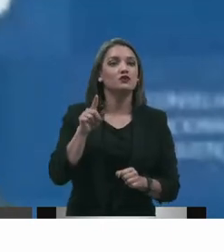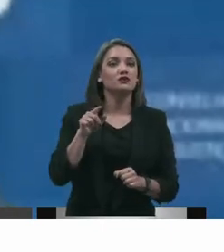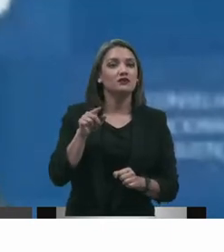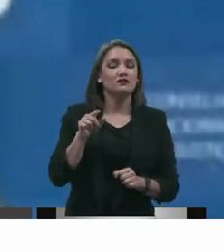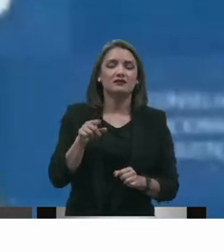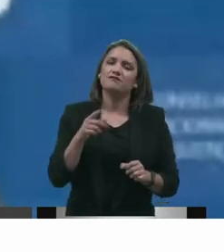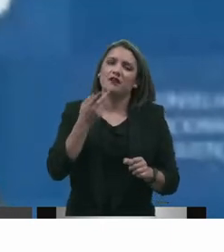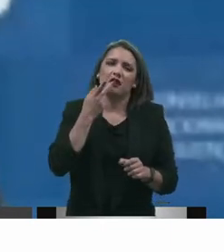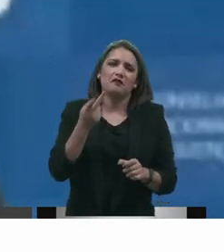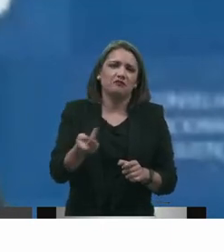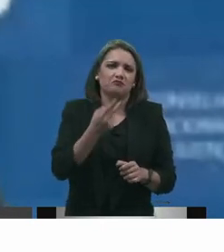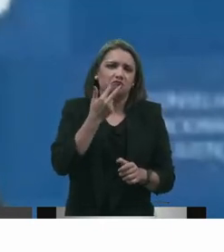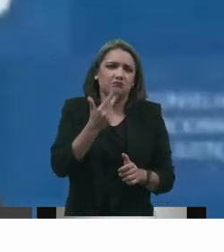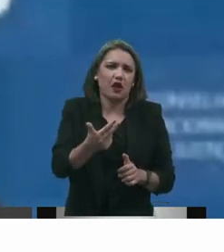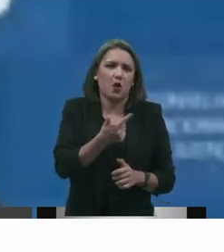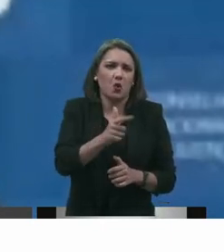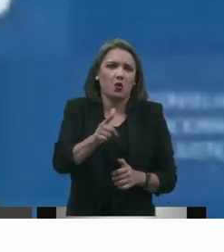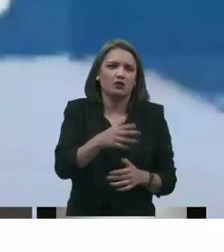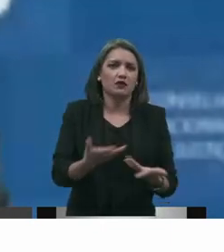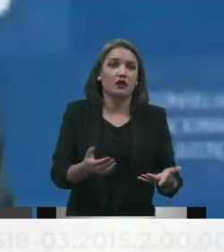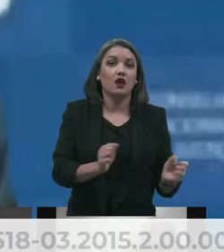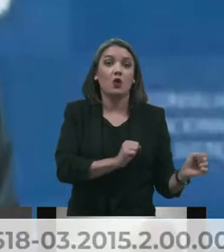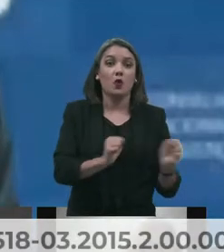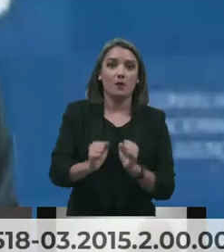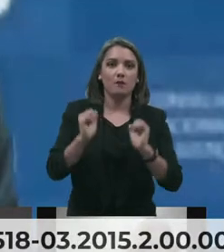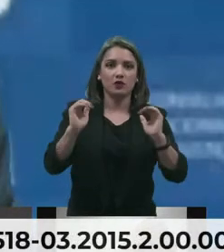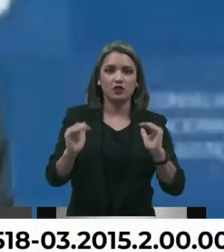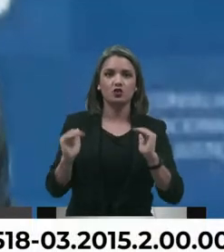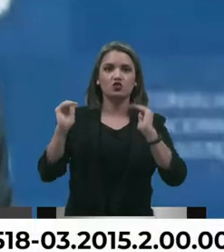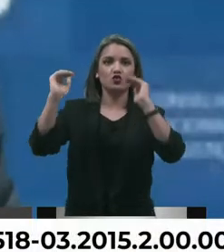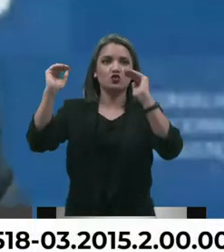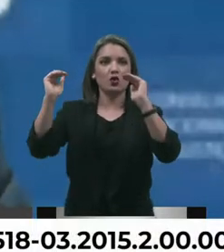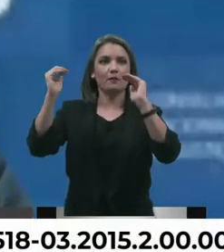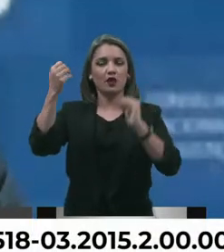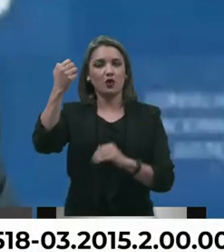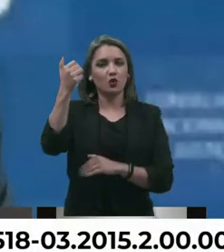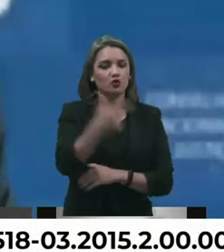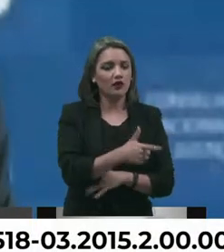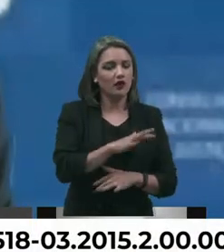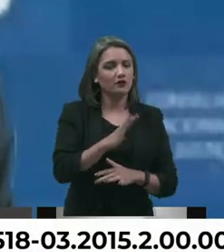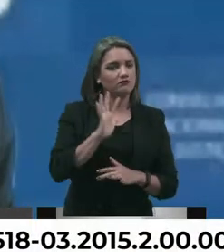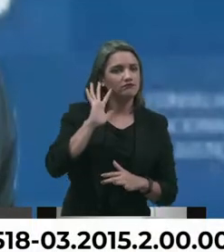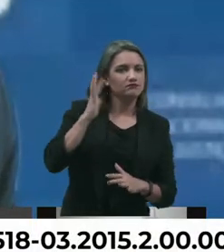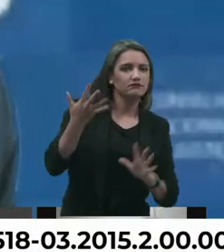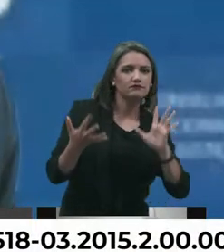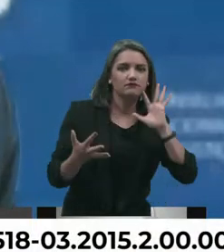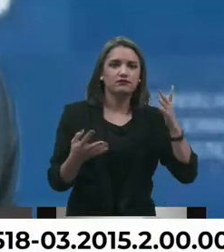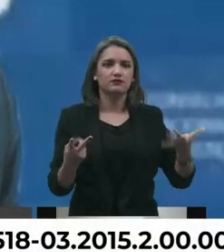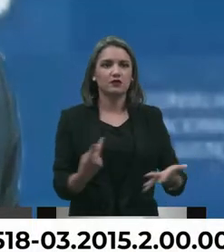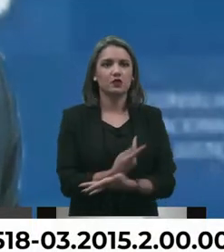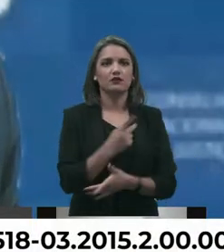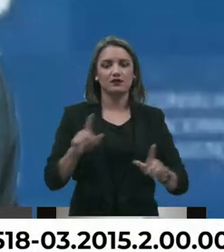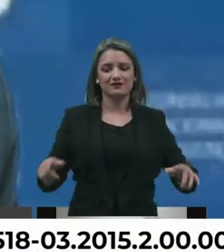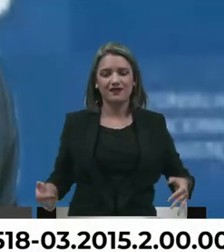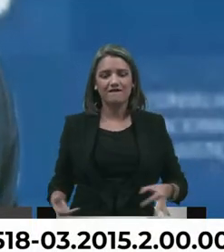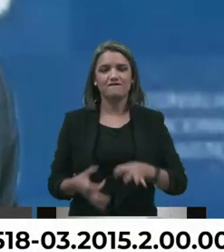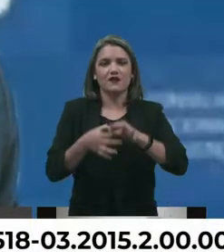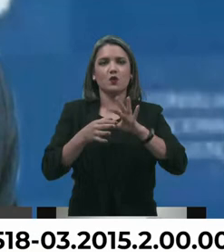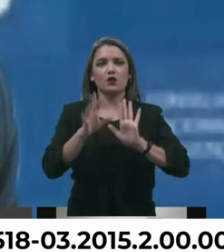metapolitique, isto é, um poder superior ao das injunções eventuais e mais vinculado ao direito